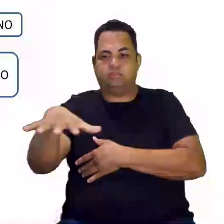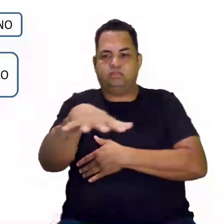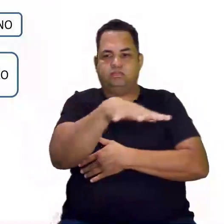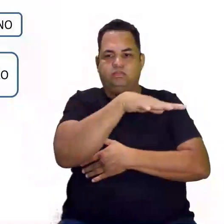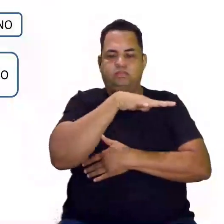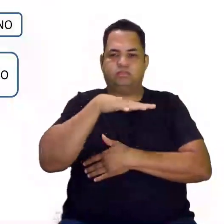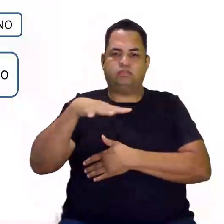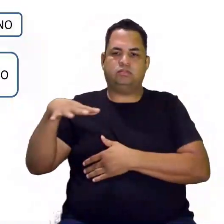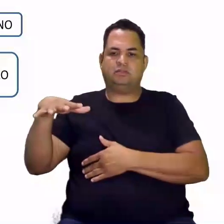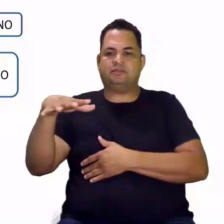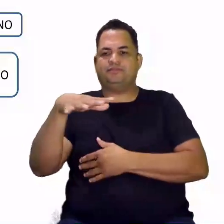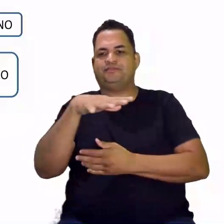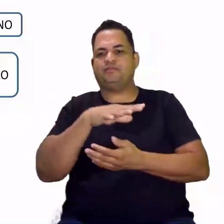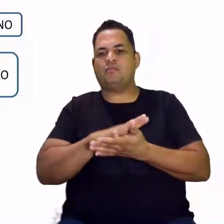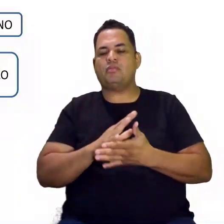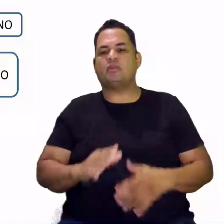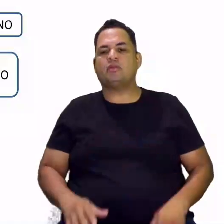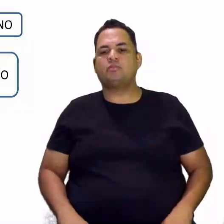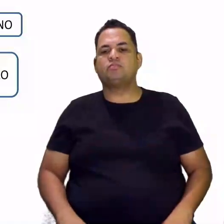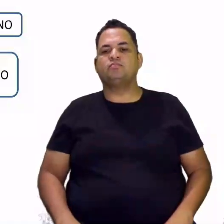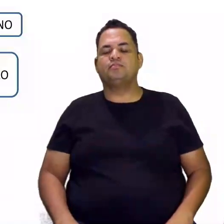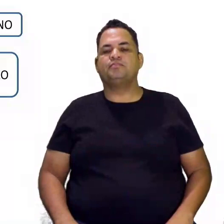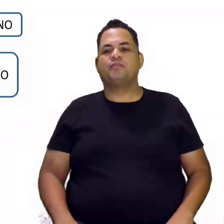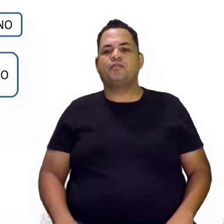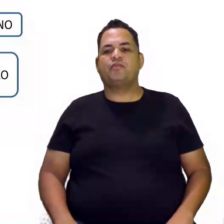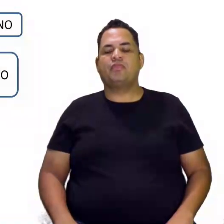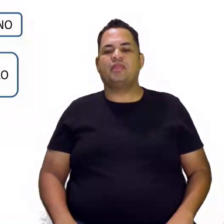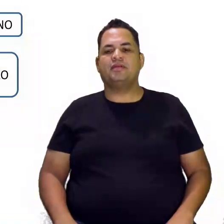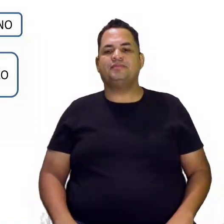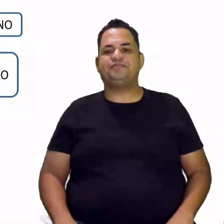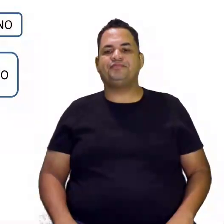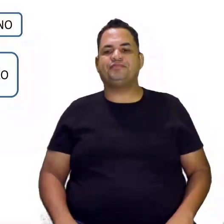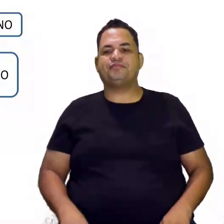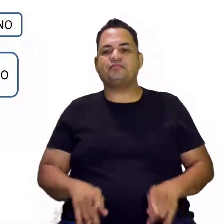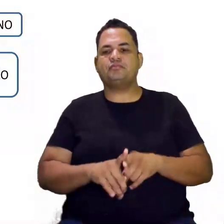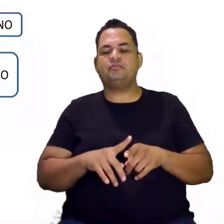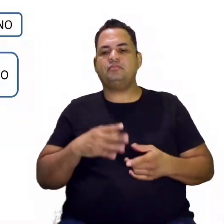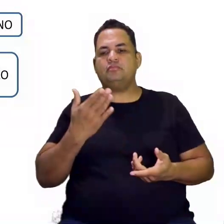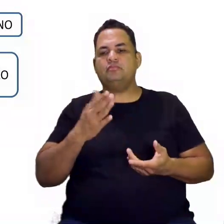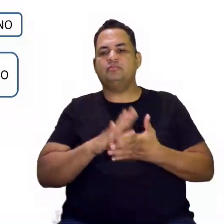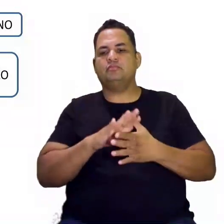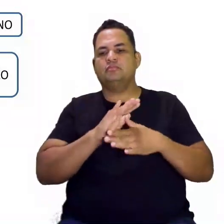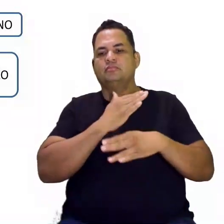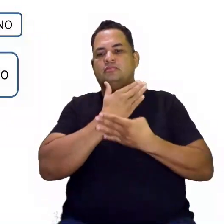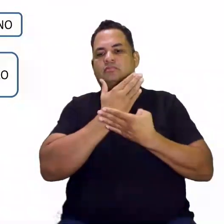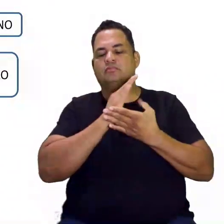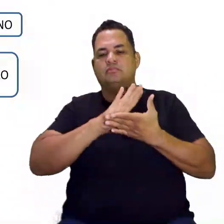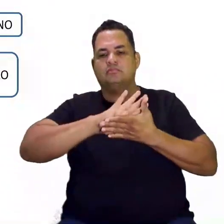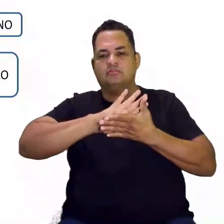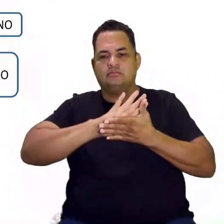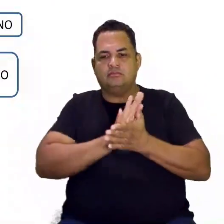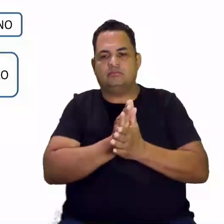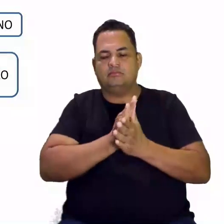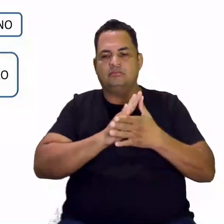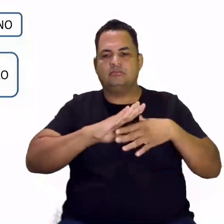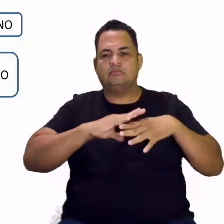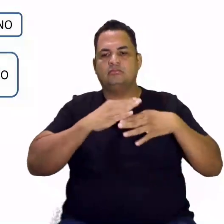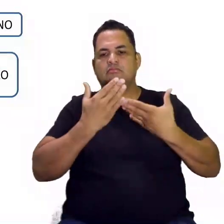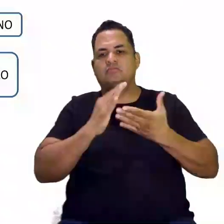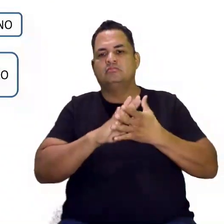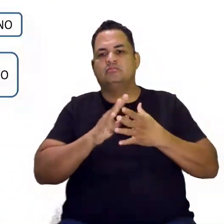aí com a presença das angiospermas, gimnospermas, todo mundo junto, e o Permiano com a extinção